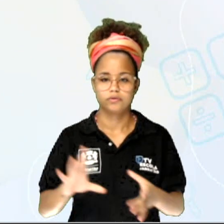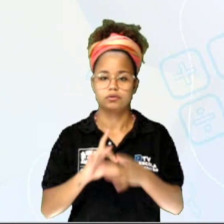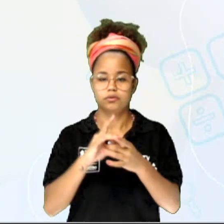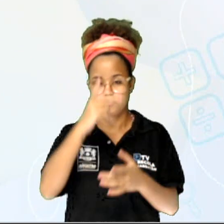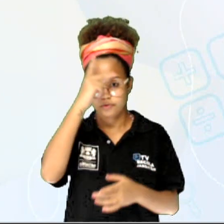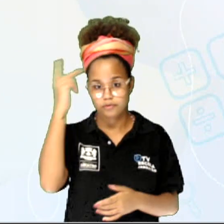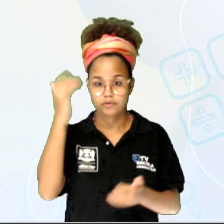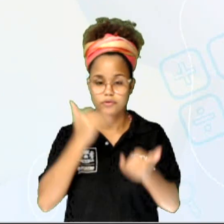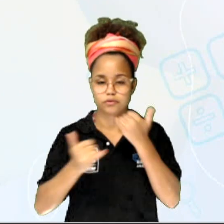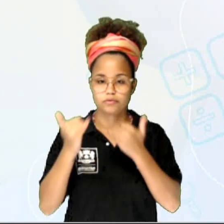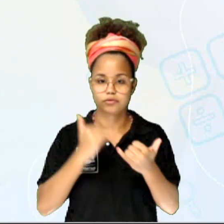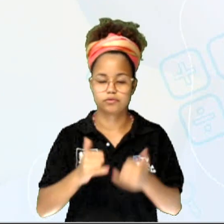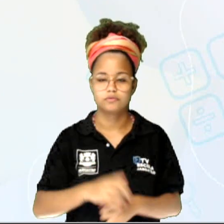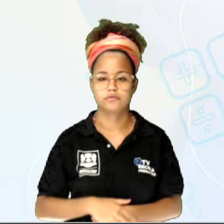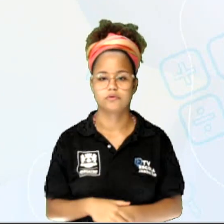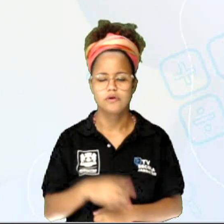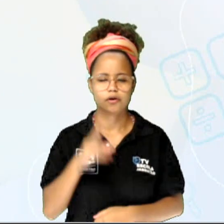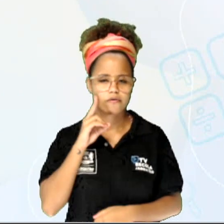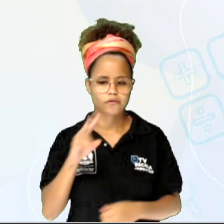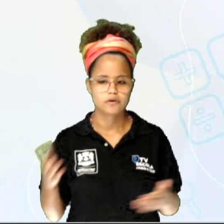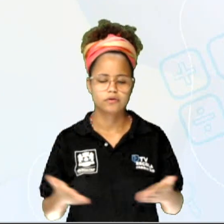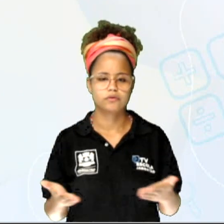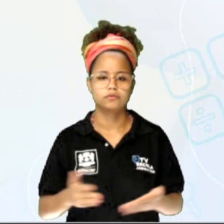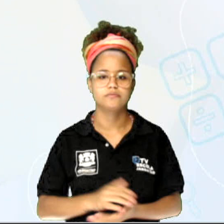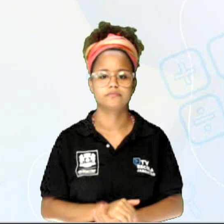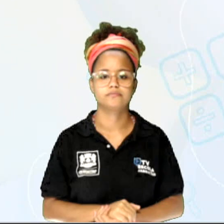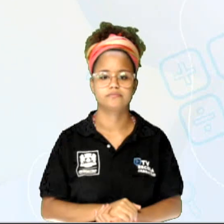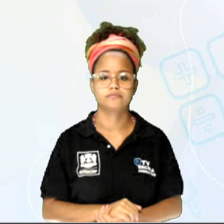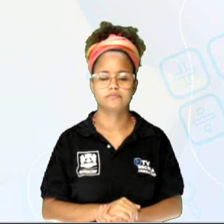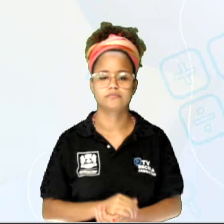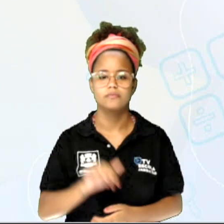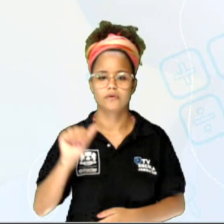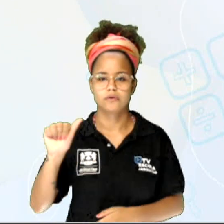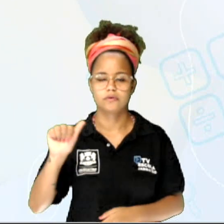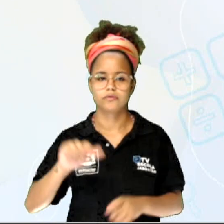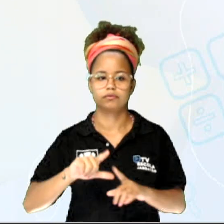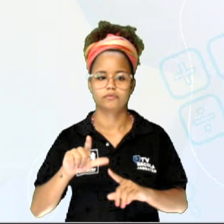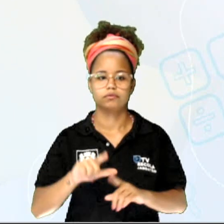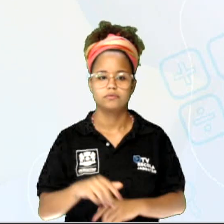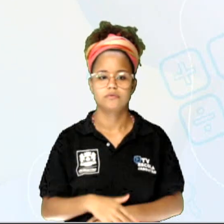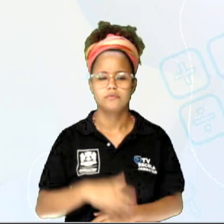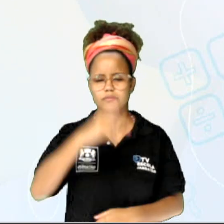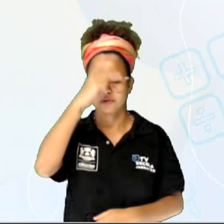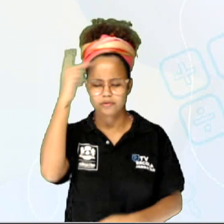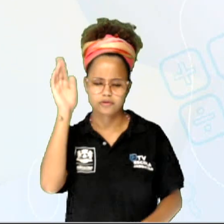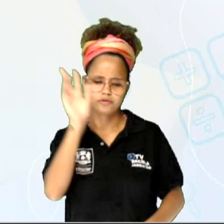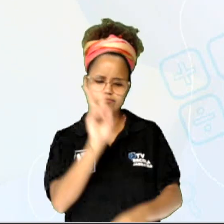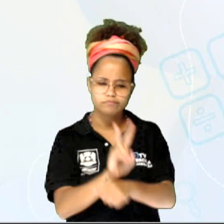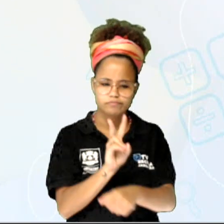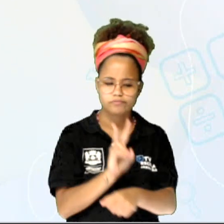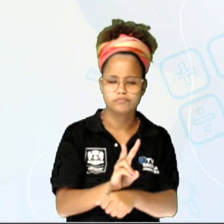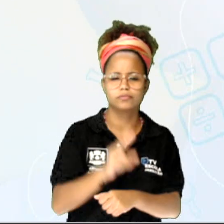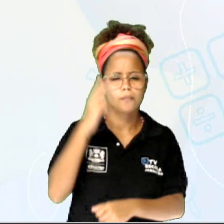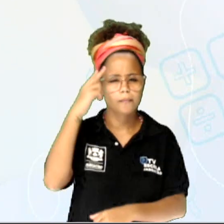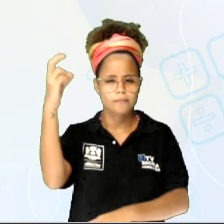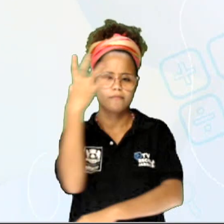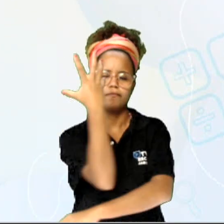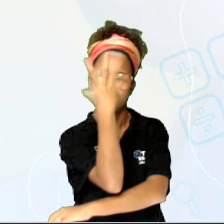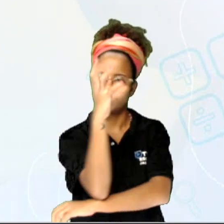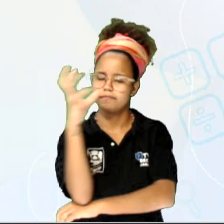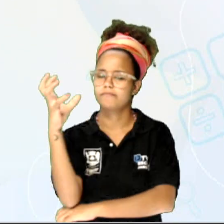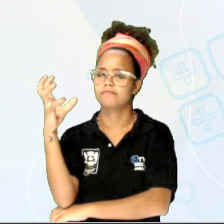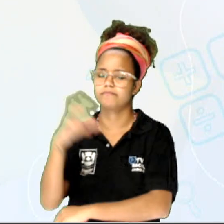anunciante. Vamos dar uma olhadinha aí. Item A. Um ser que cuida com inteligência da Mata Atlântica.